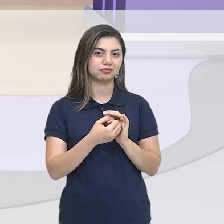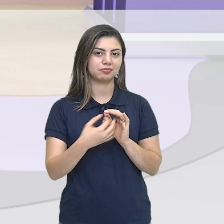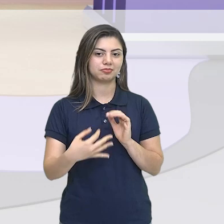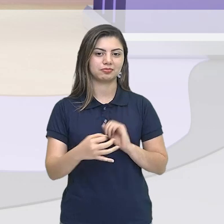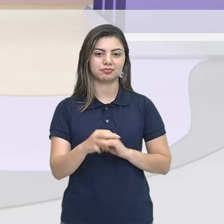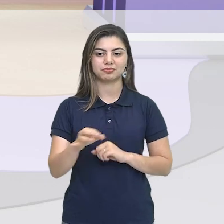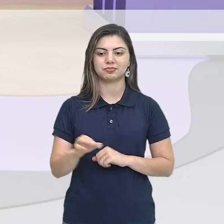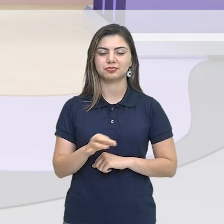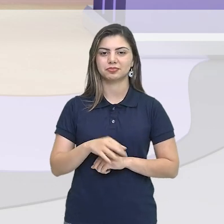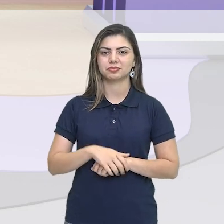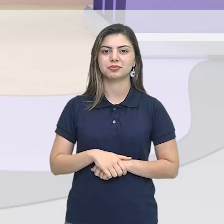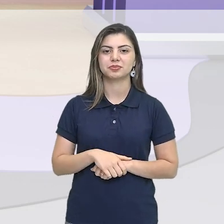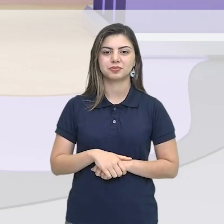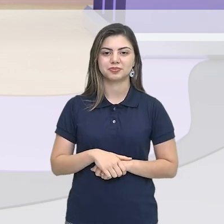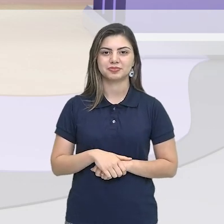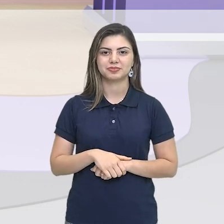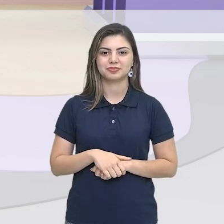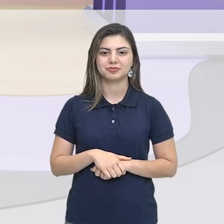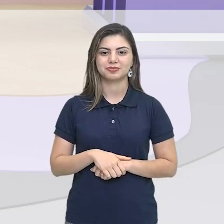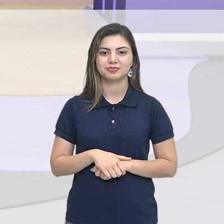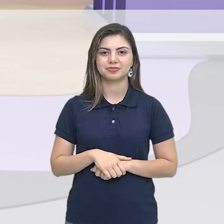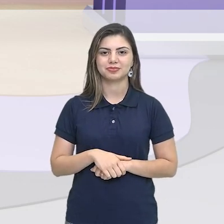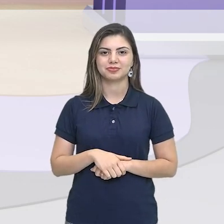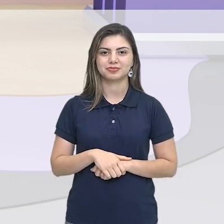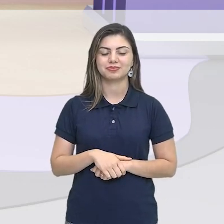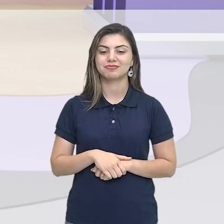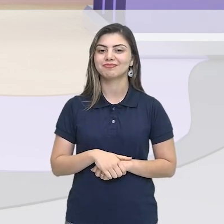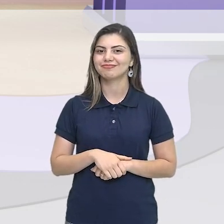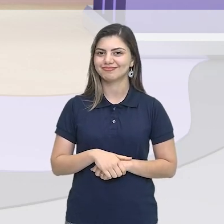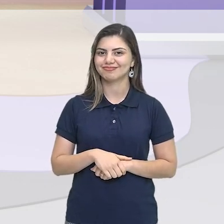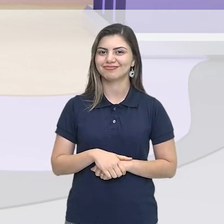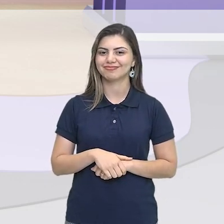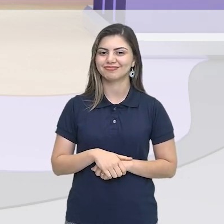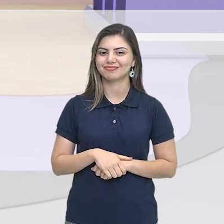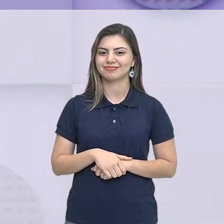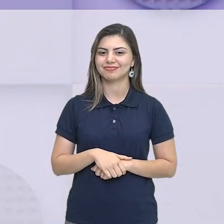elementos. Então, vamos lá.